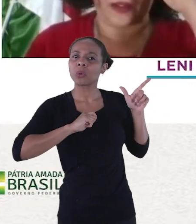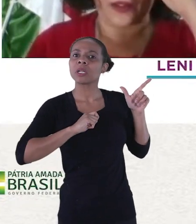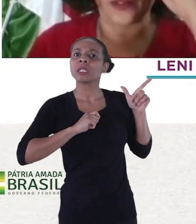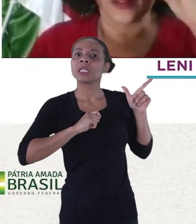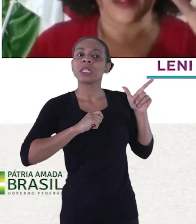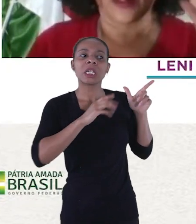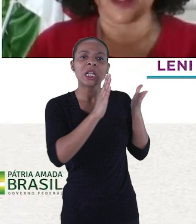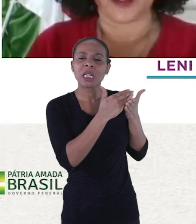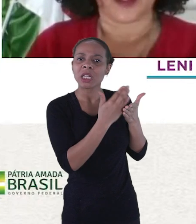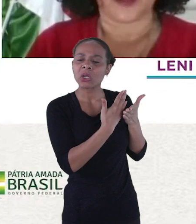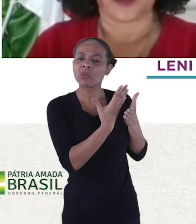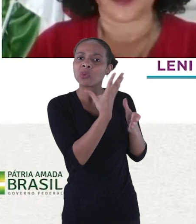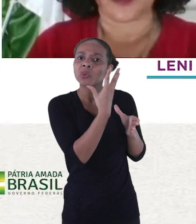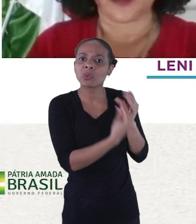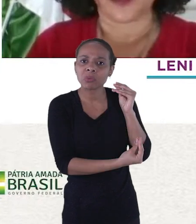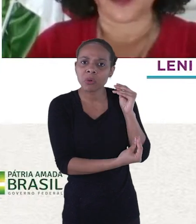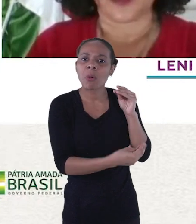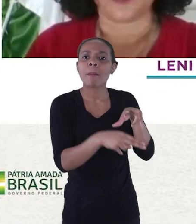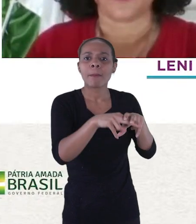a